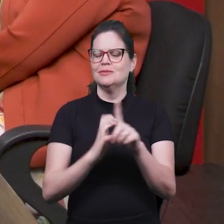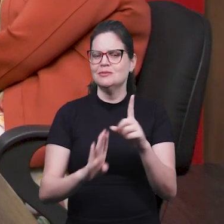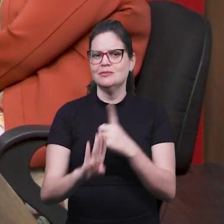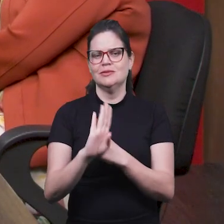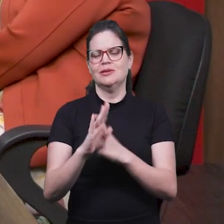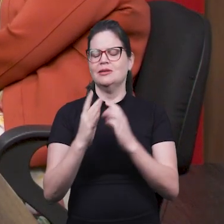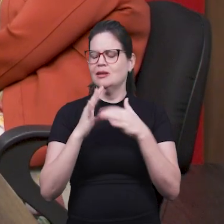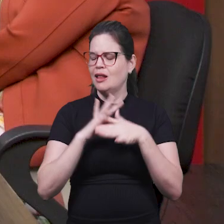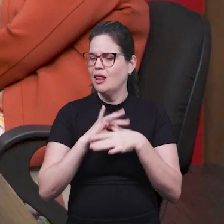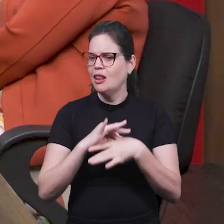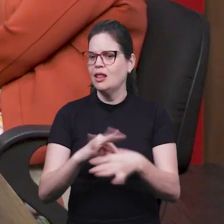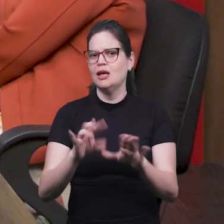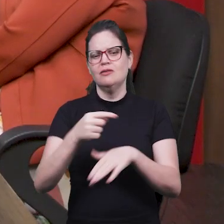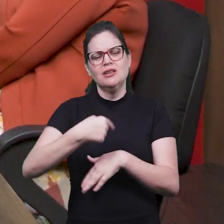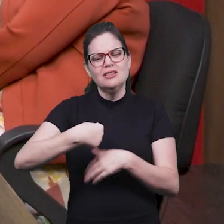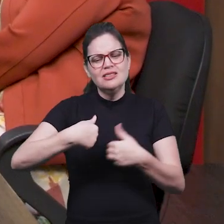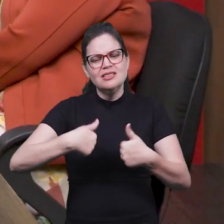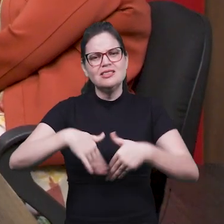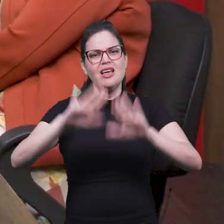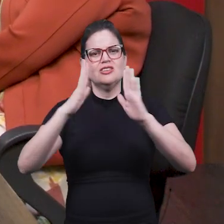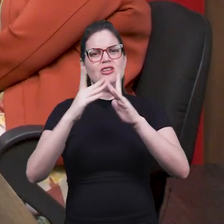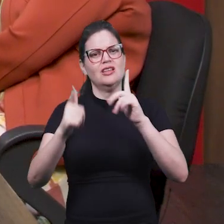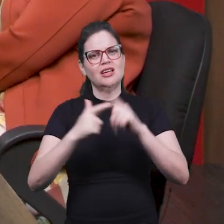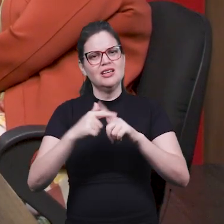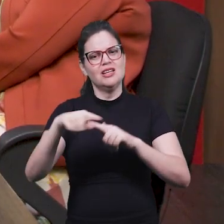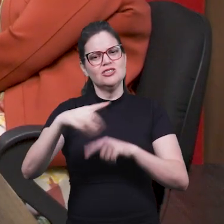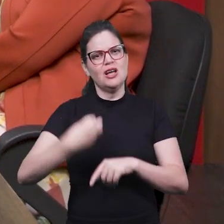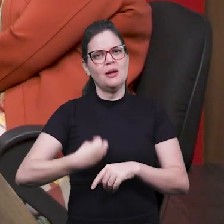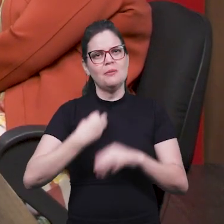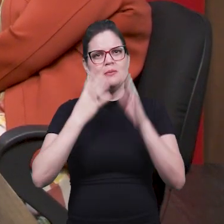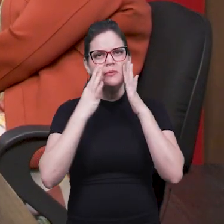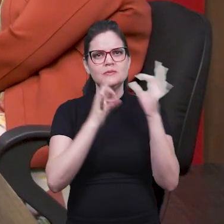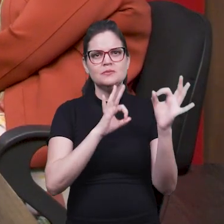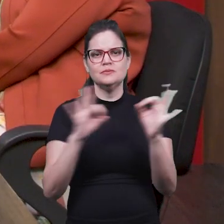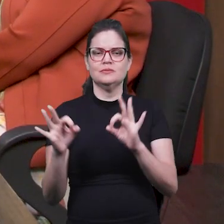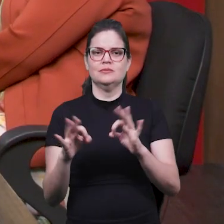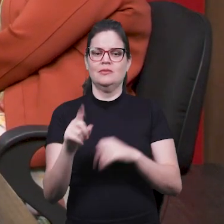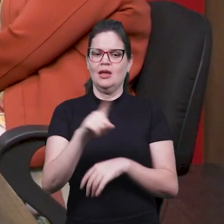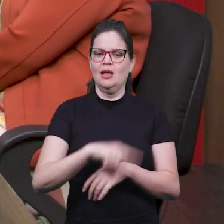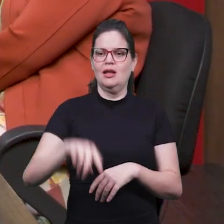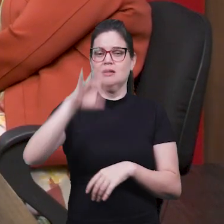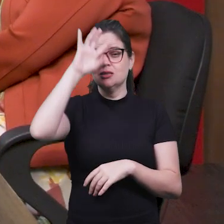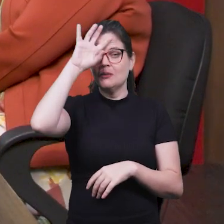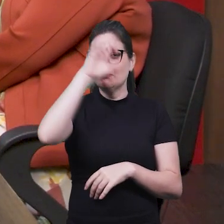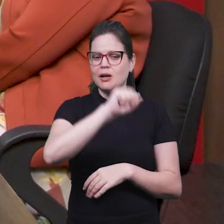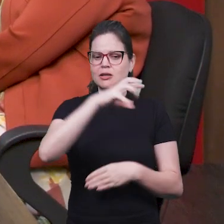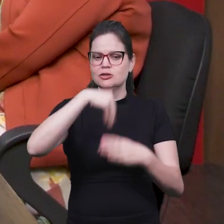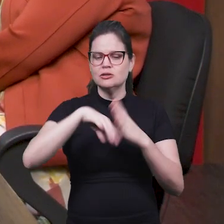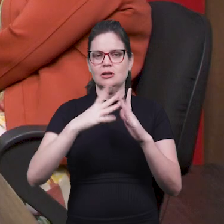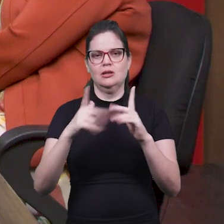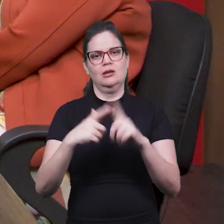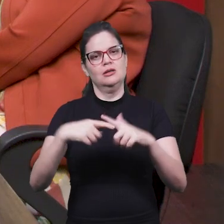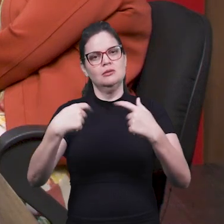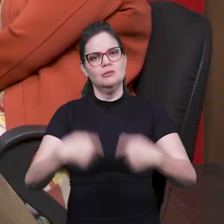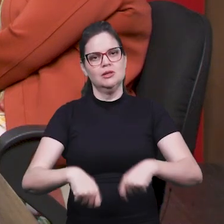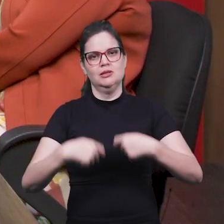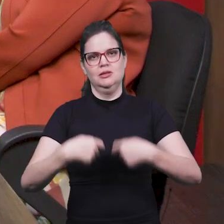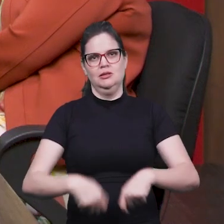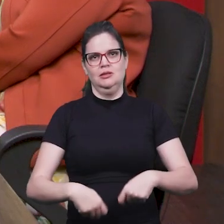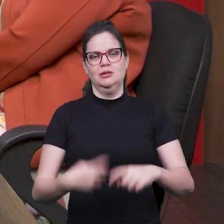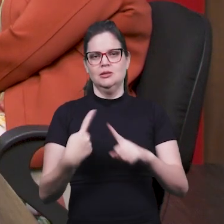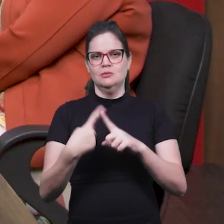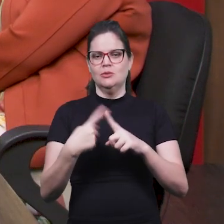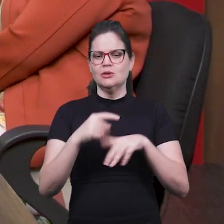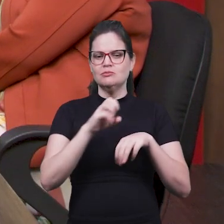as crianças participarem, os ensinos que elas recebem, entendeu? Da palavra, você